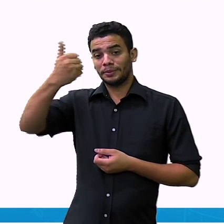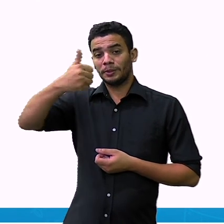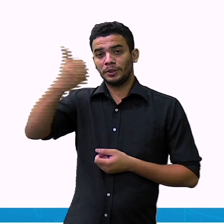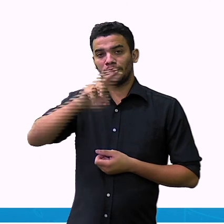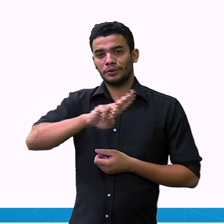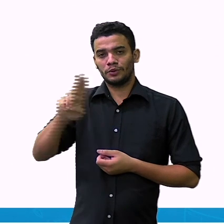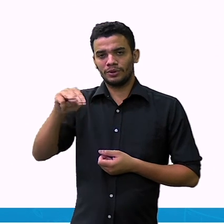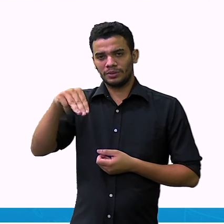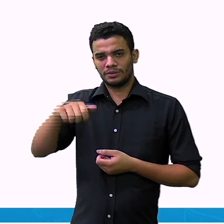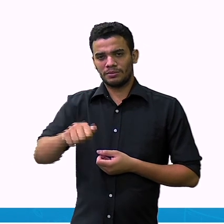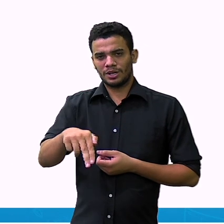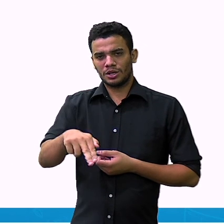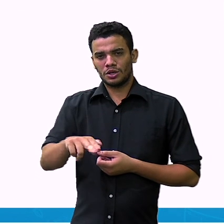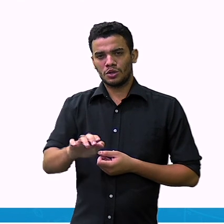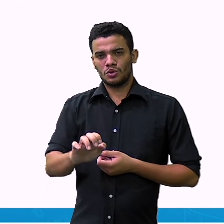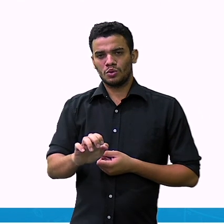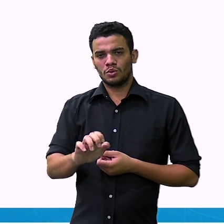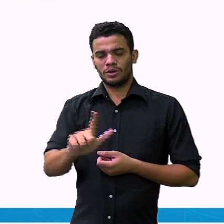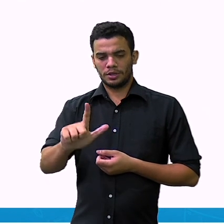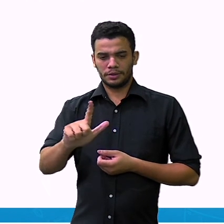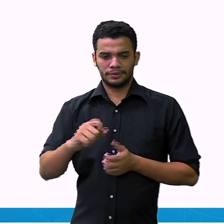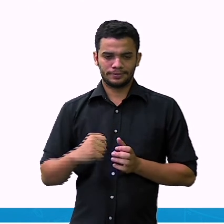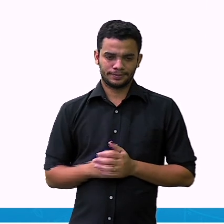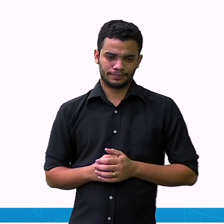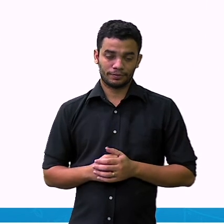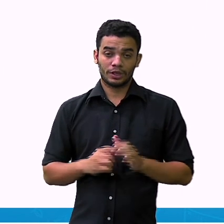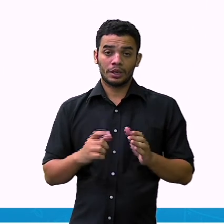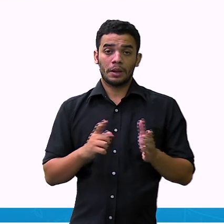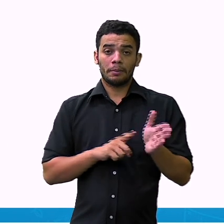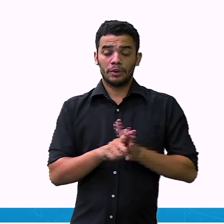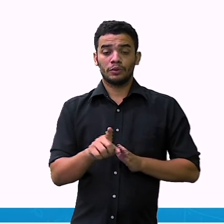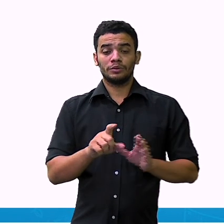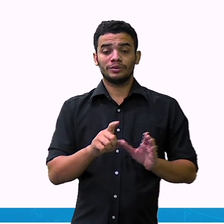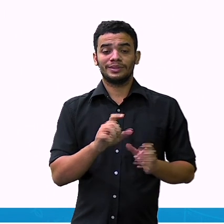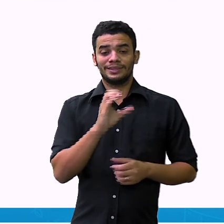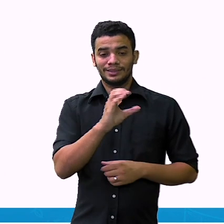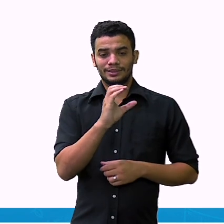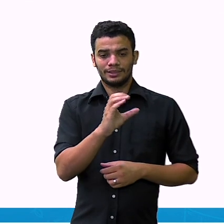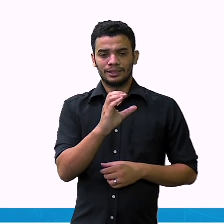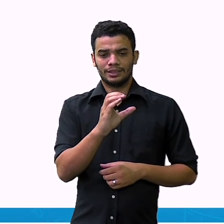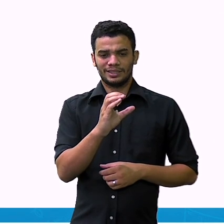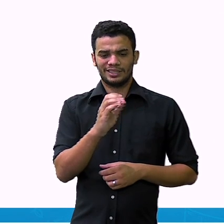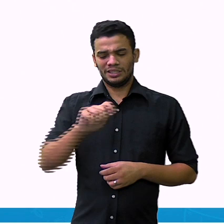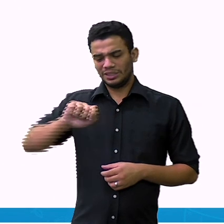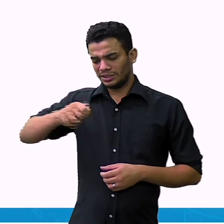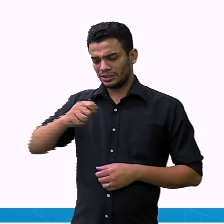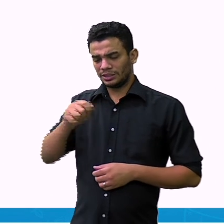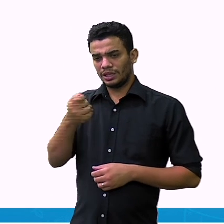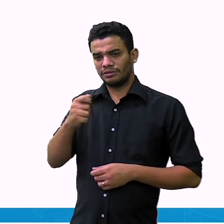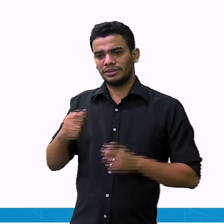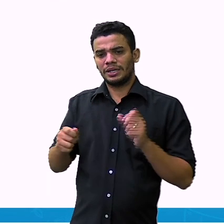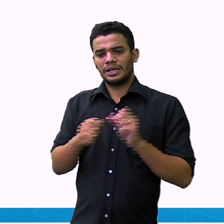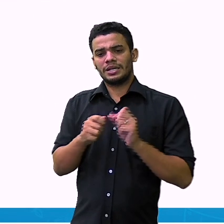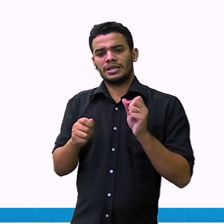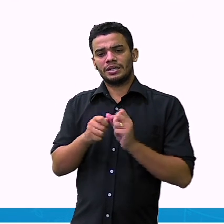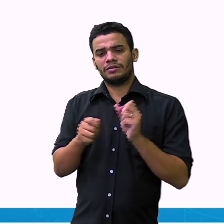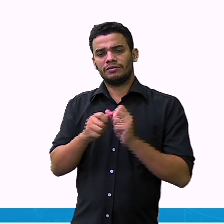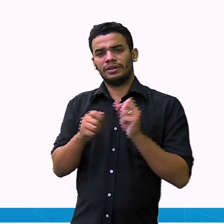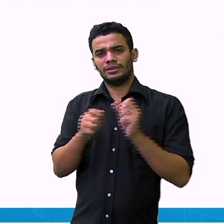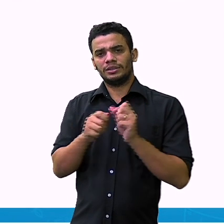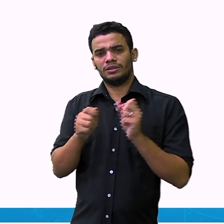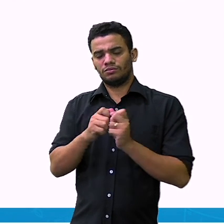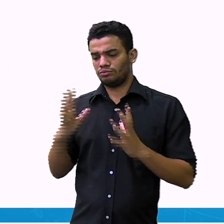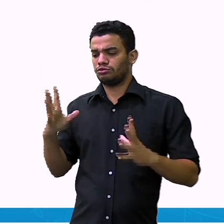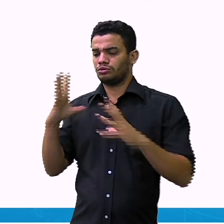Manuel. E quantas chaves foram fabricadas ao todo? Para eu fazer este ao todo, olha a palavrinha aparecendo